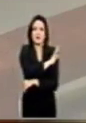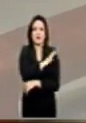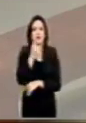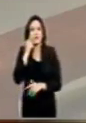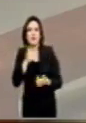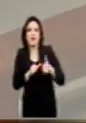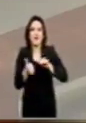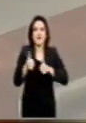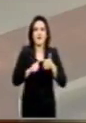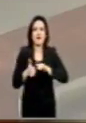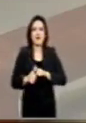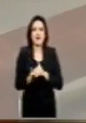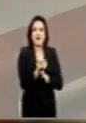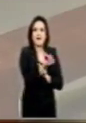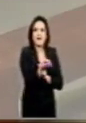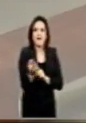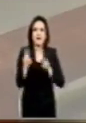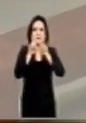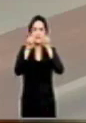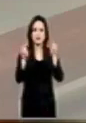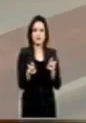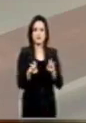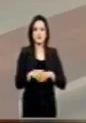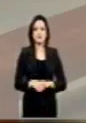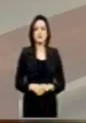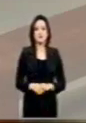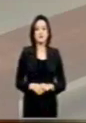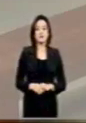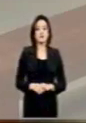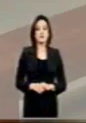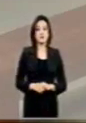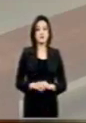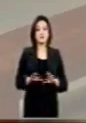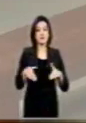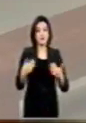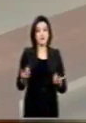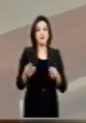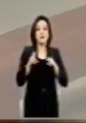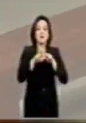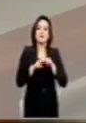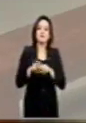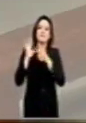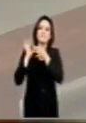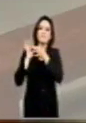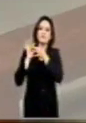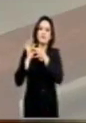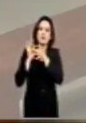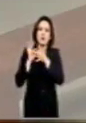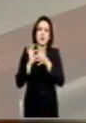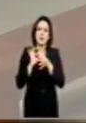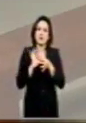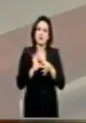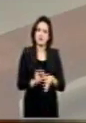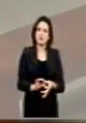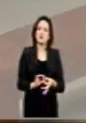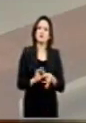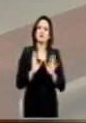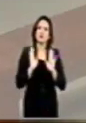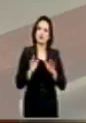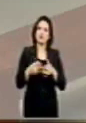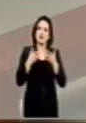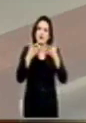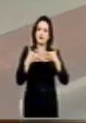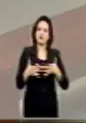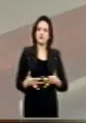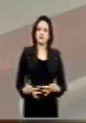escopo em Luma, escopo nessa contextualização muito bem colocada